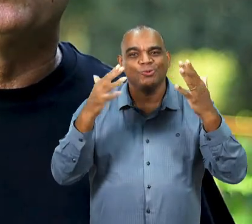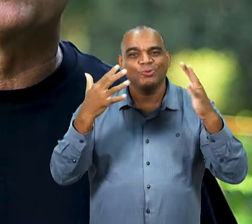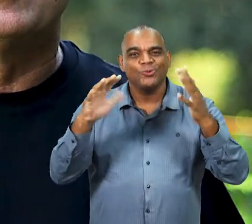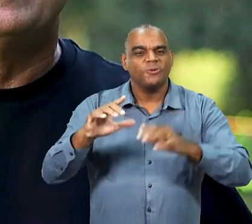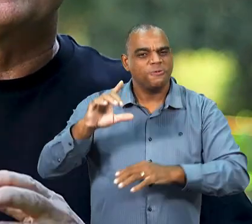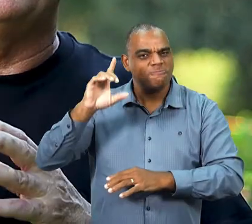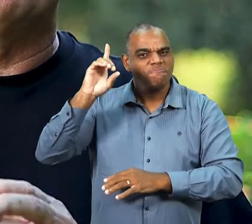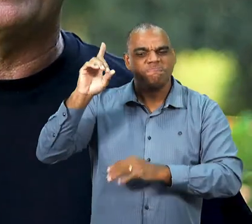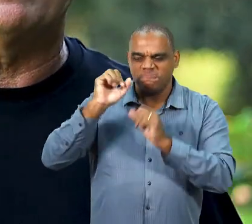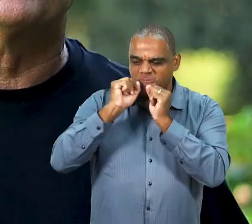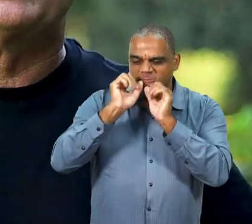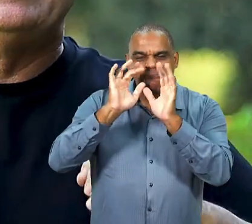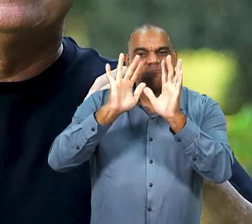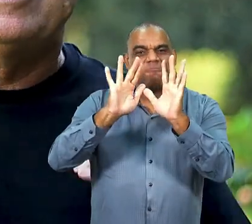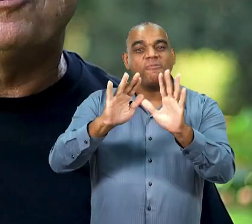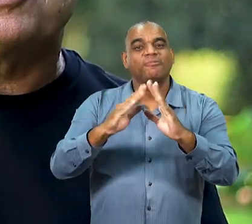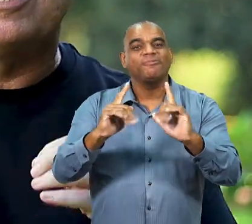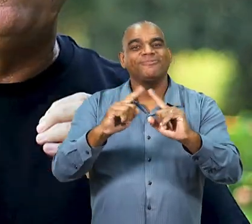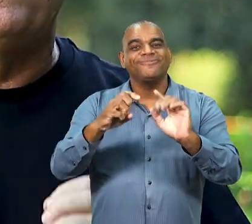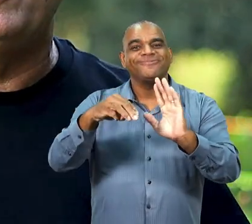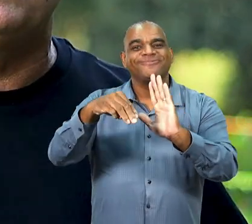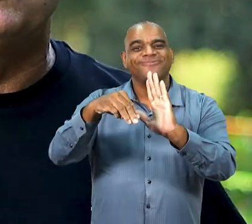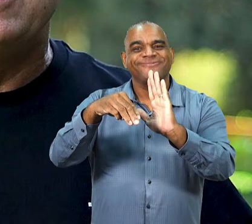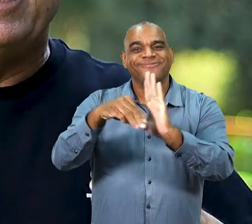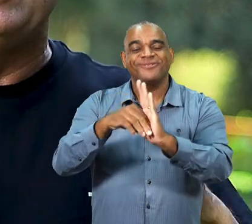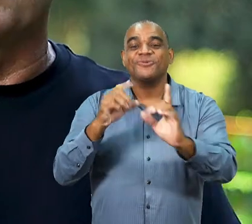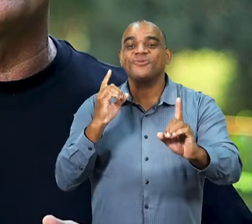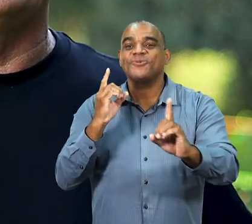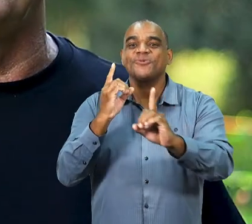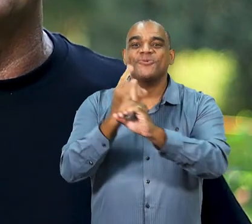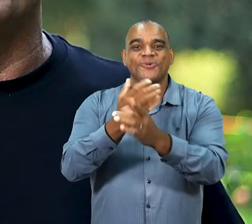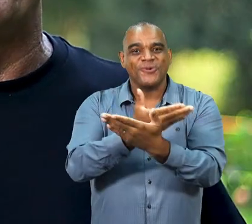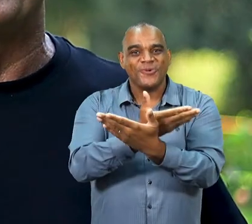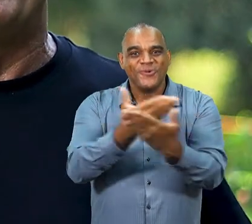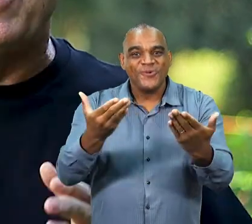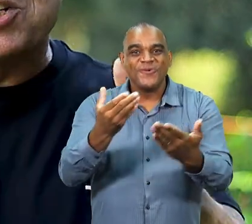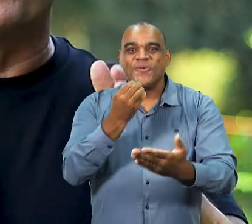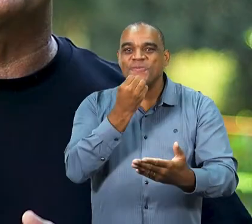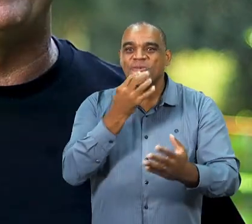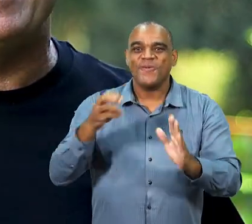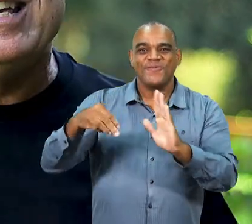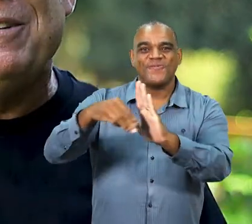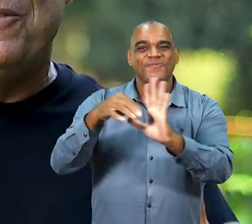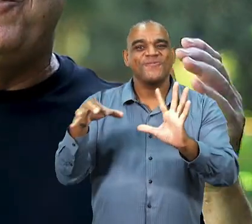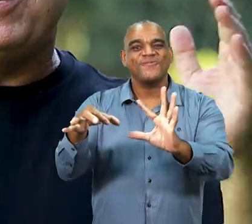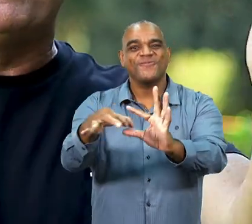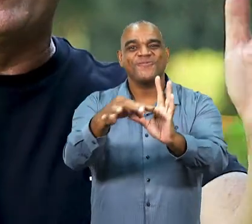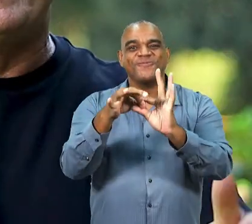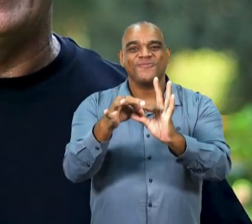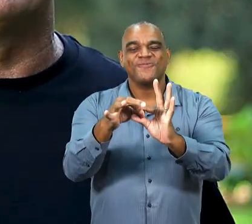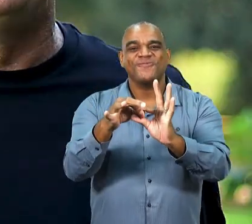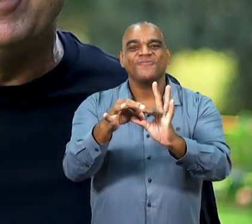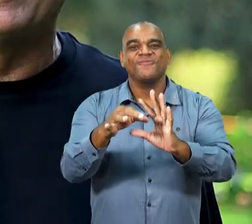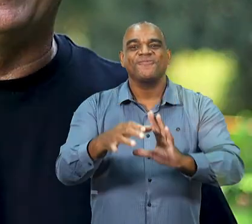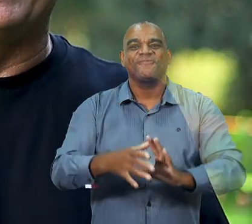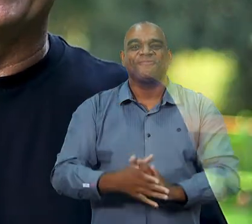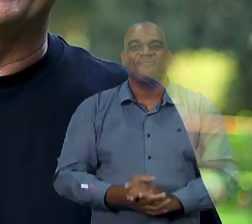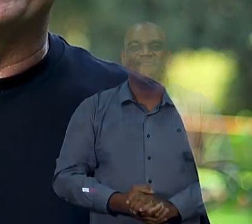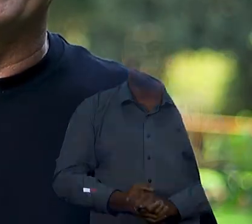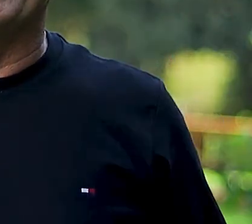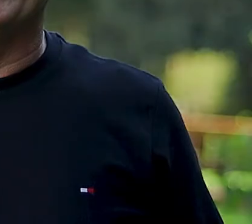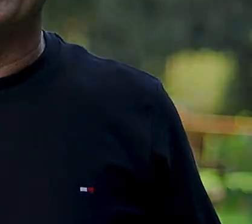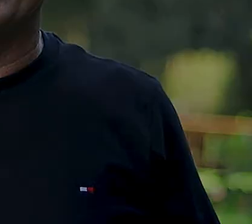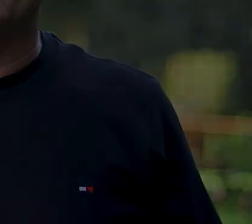para juntos celebrarmos o que Deus tem feito em nossa igreja. Vejo você e viva a vila!